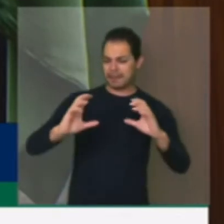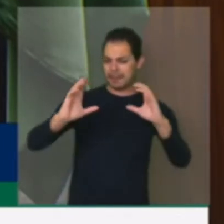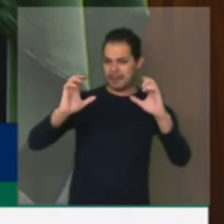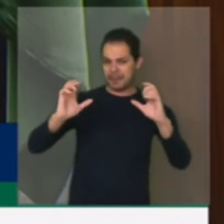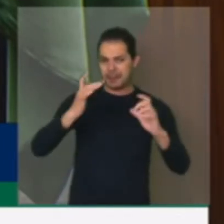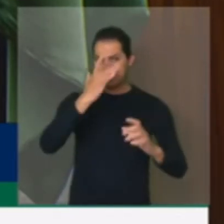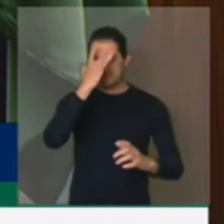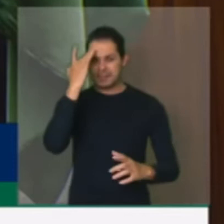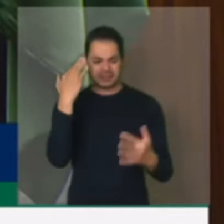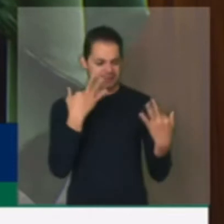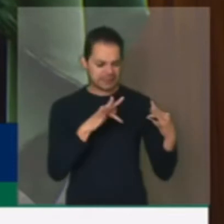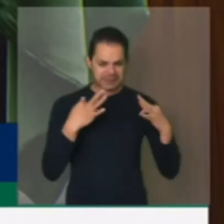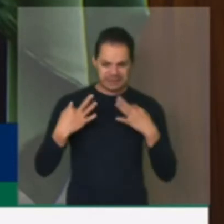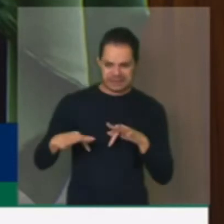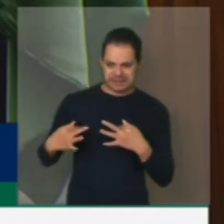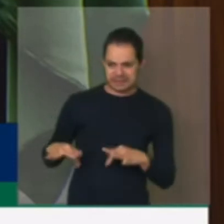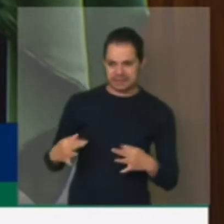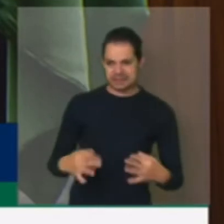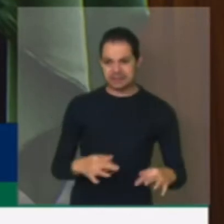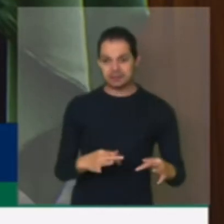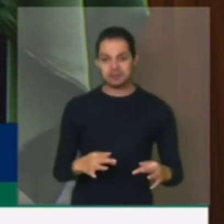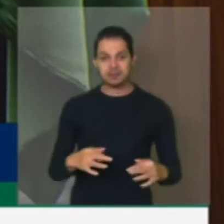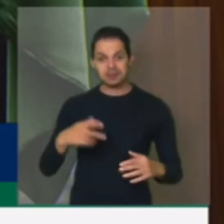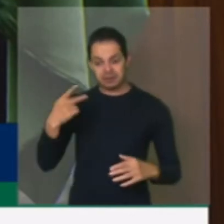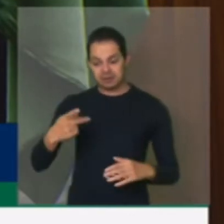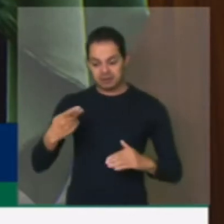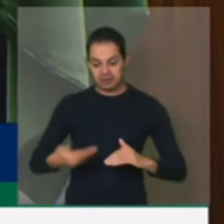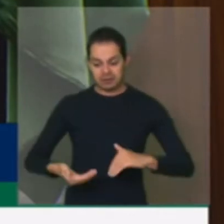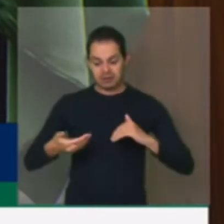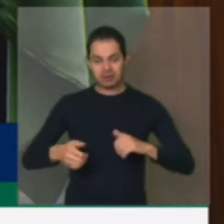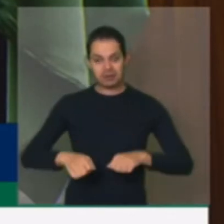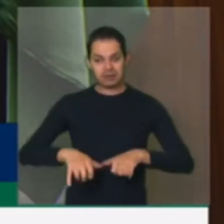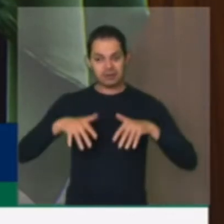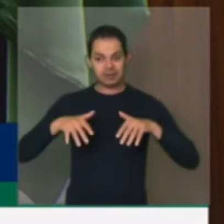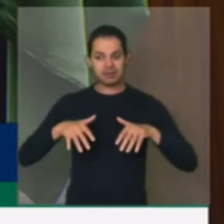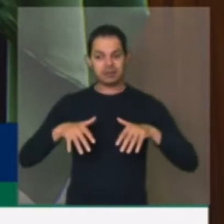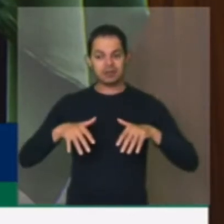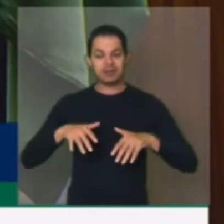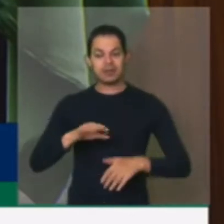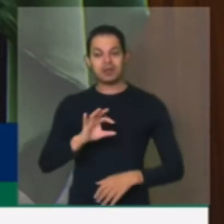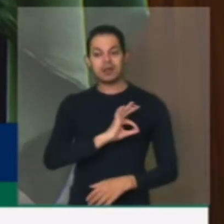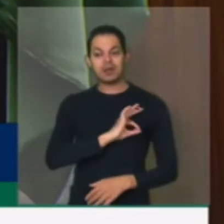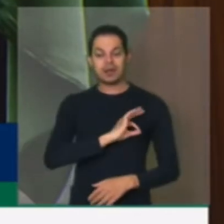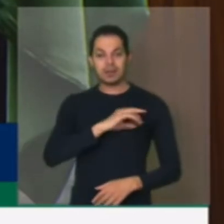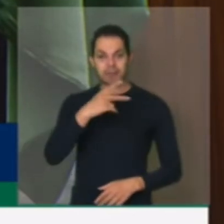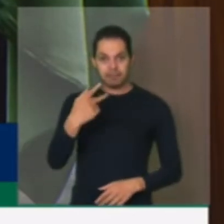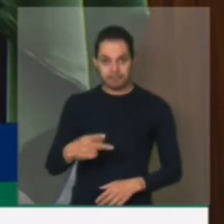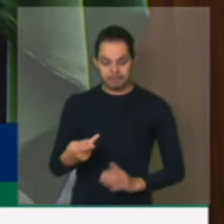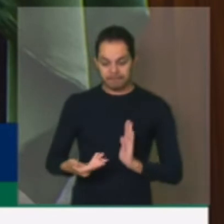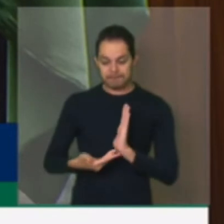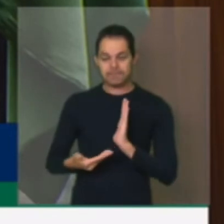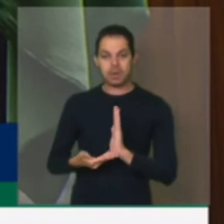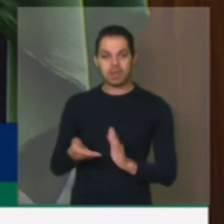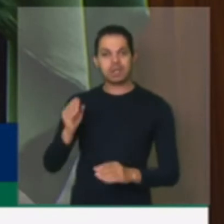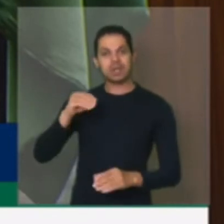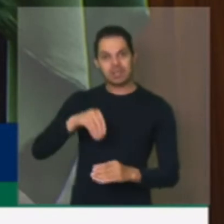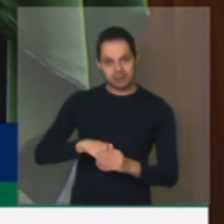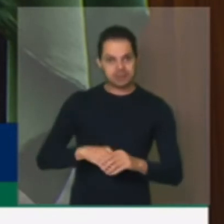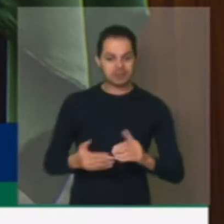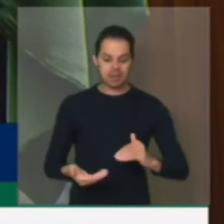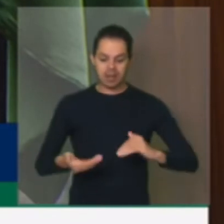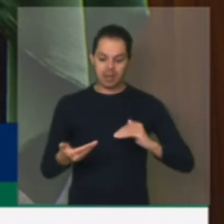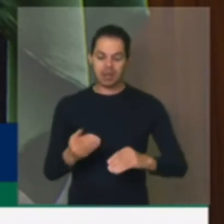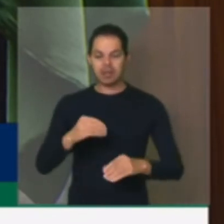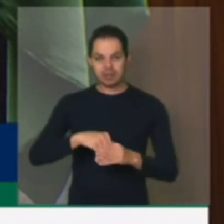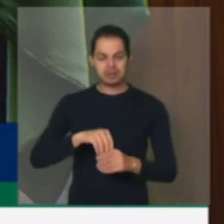feridos, inclusive do parlamento, que a Polícia Legislativa faz parte desse parlamento.